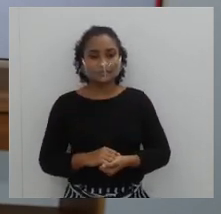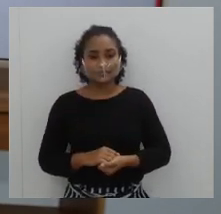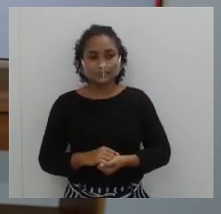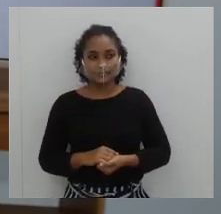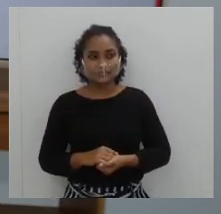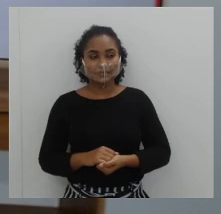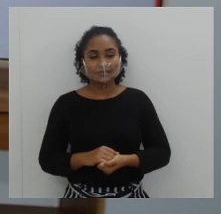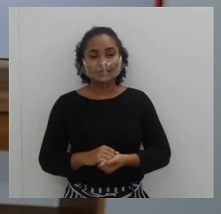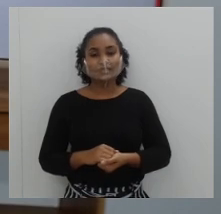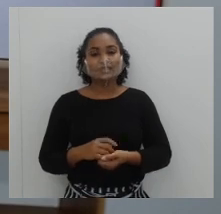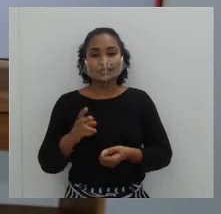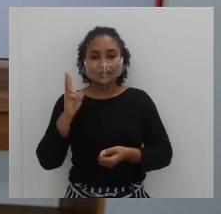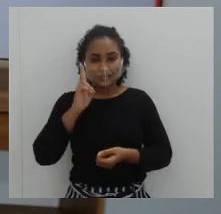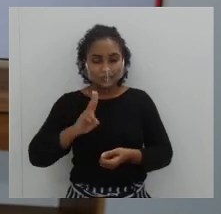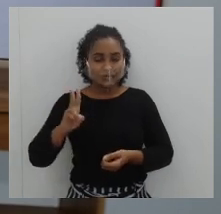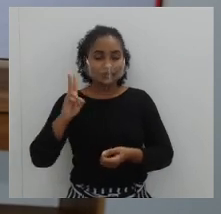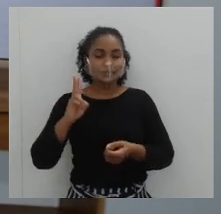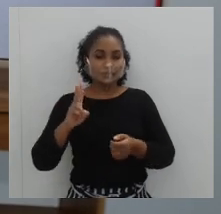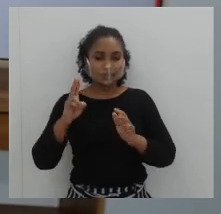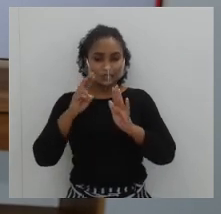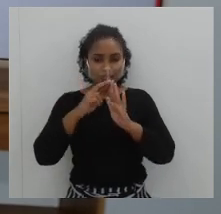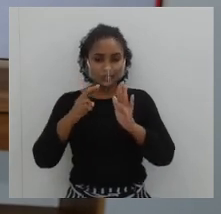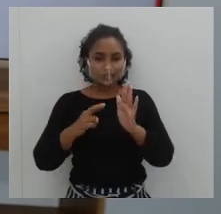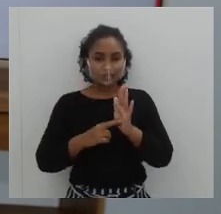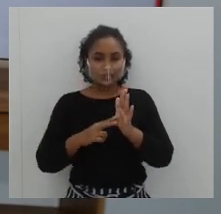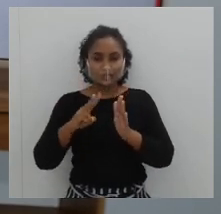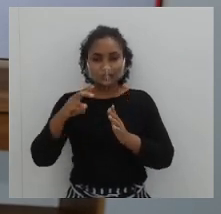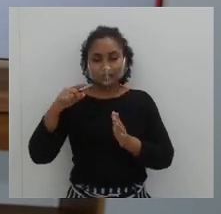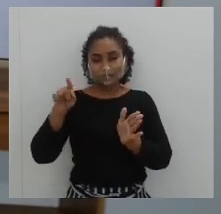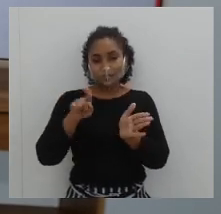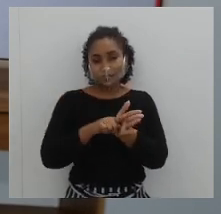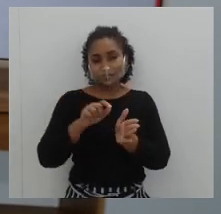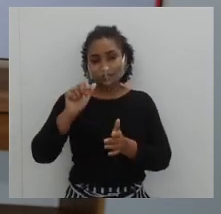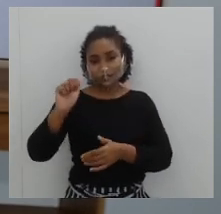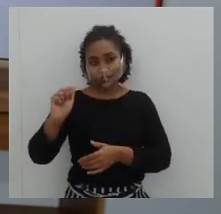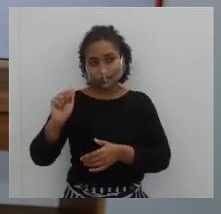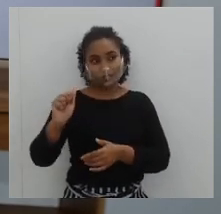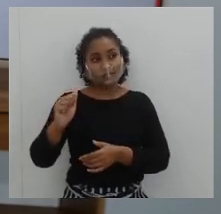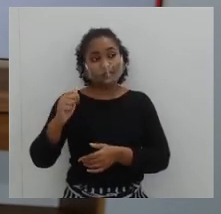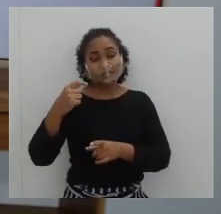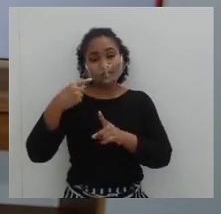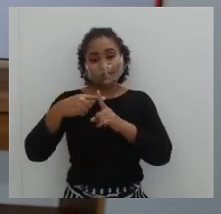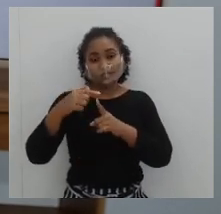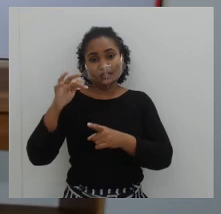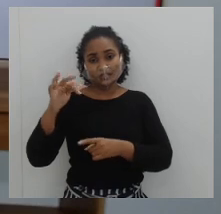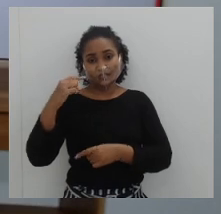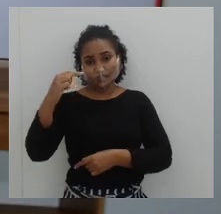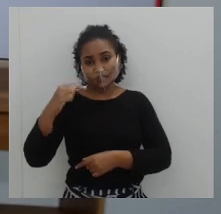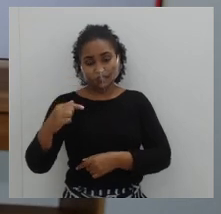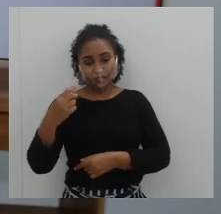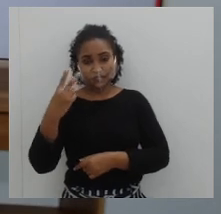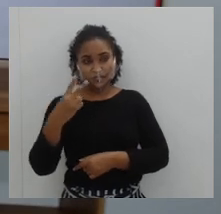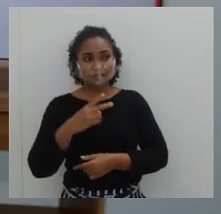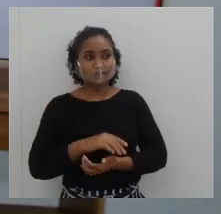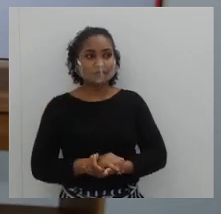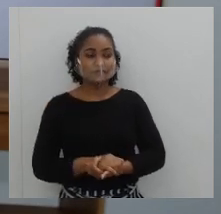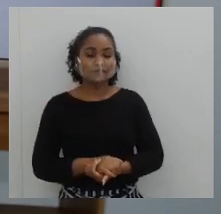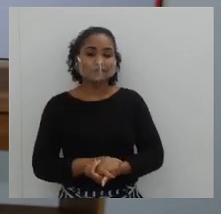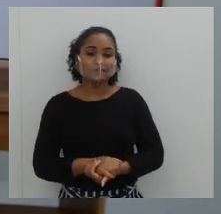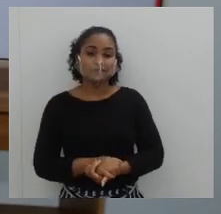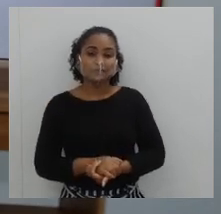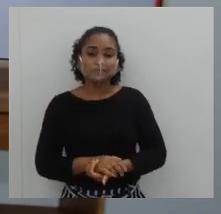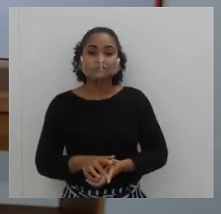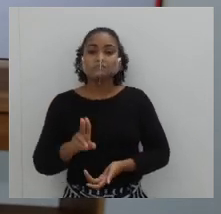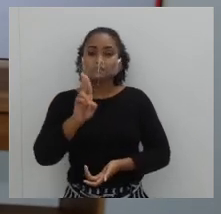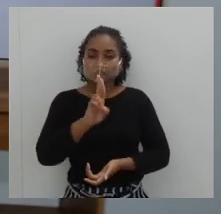A mais F igual a 2. Significa que em qualquer poliedro convexo, isso